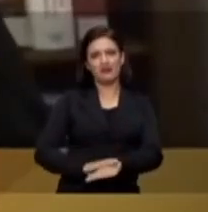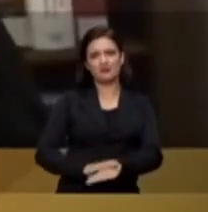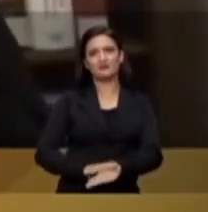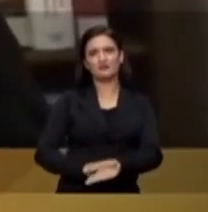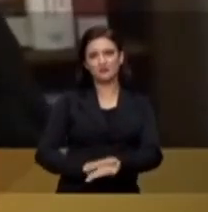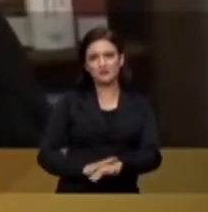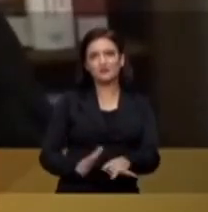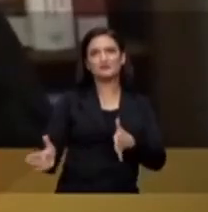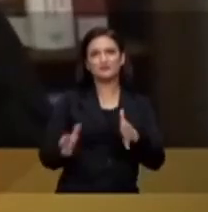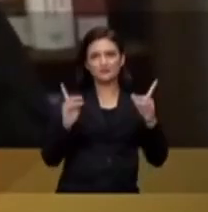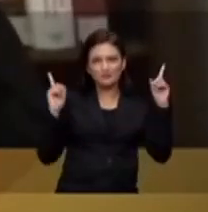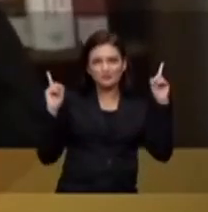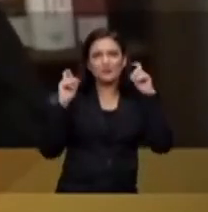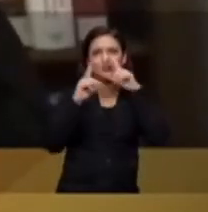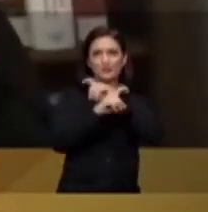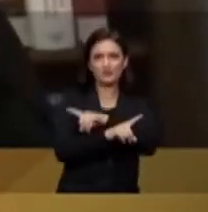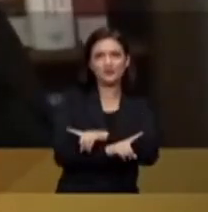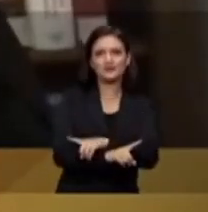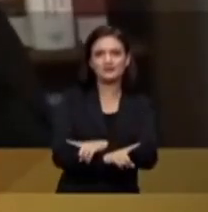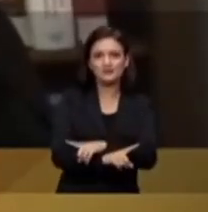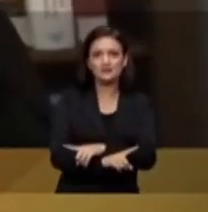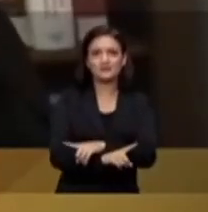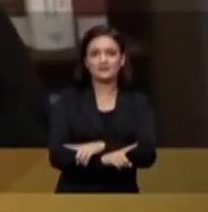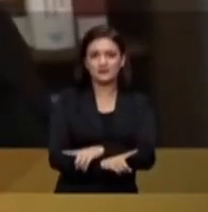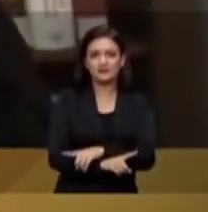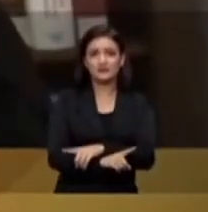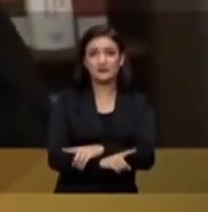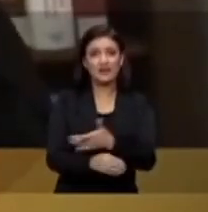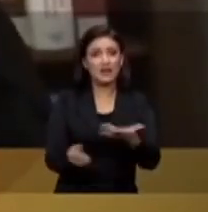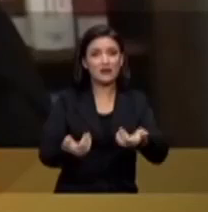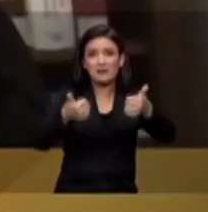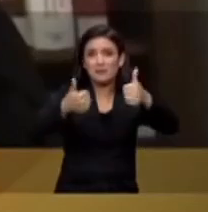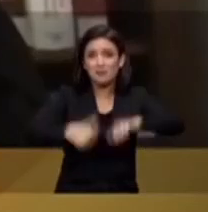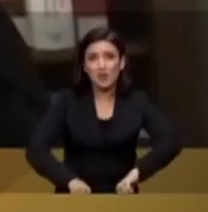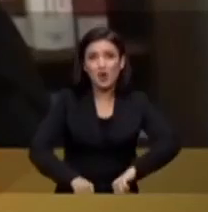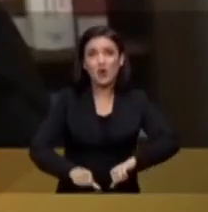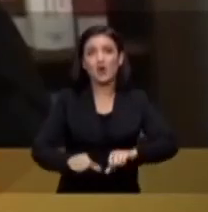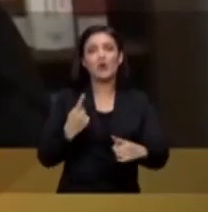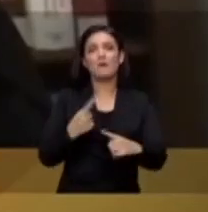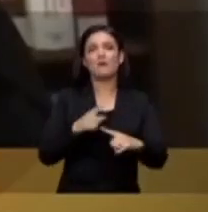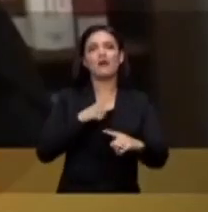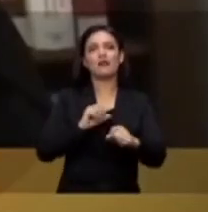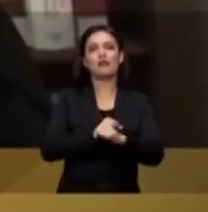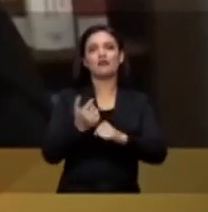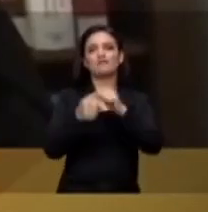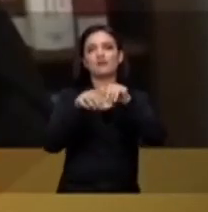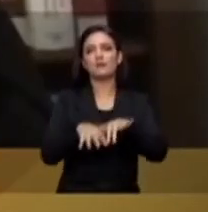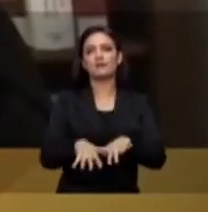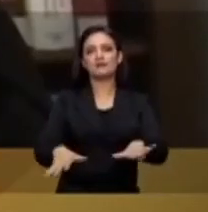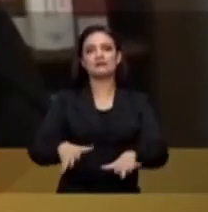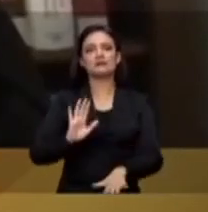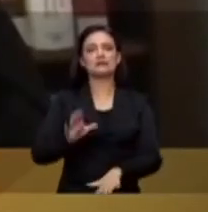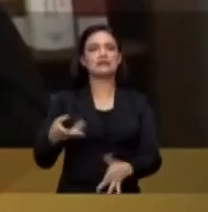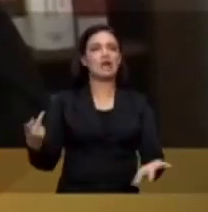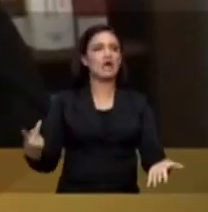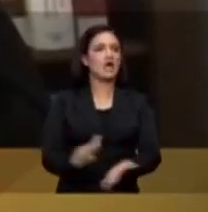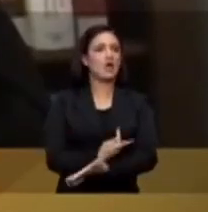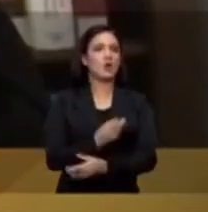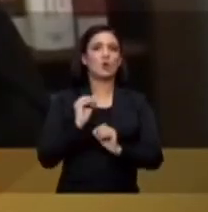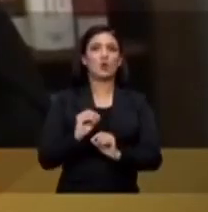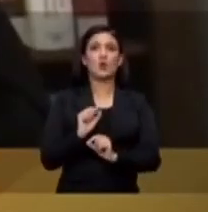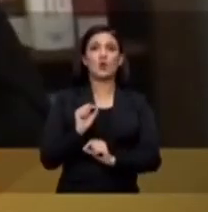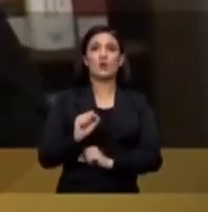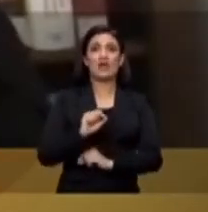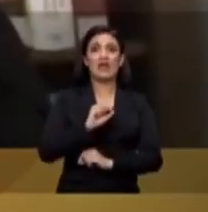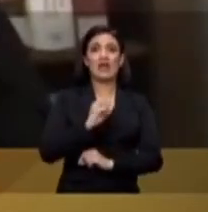conturbado período histórico que nós vivemos, agravado por uma pandemia que já causou em nosso país mais de